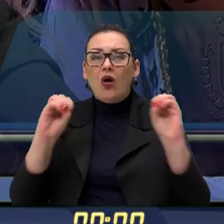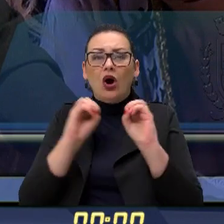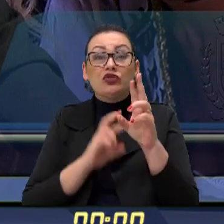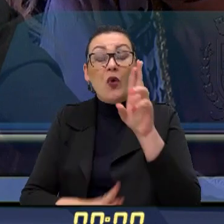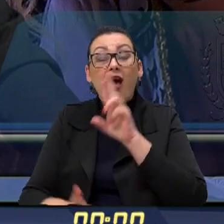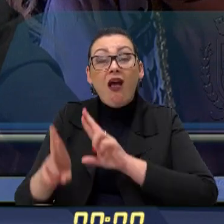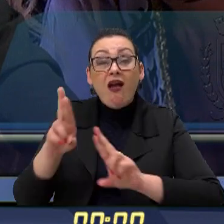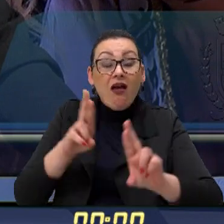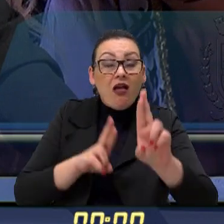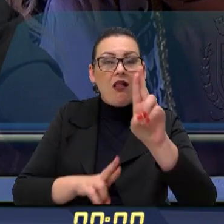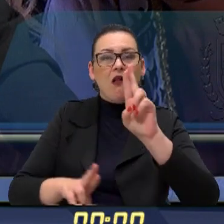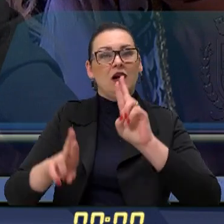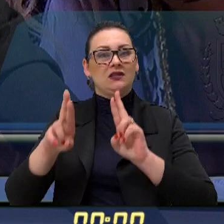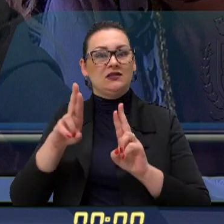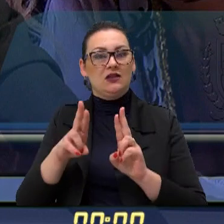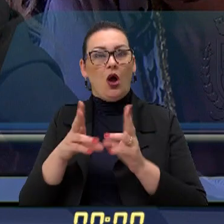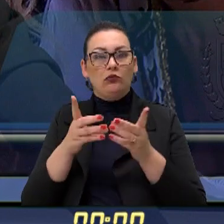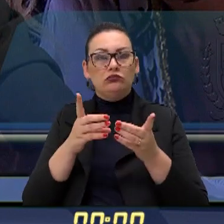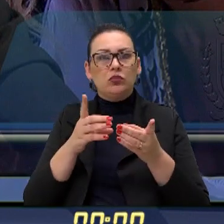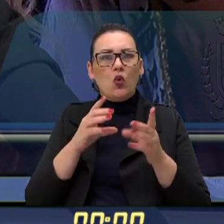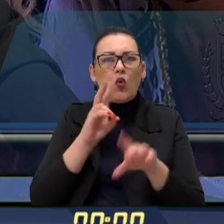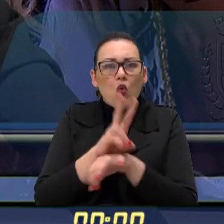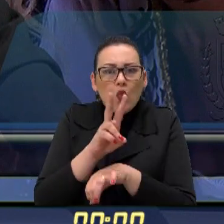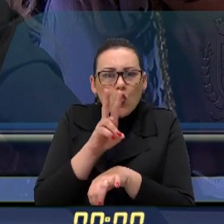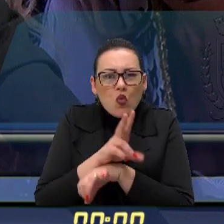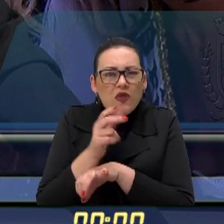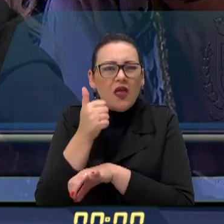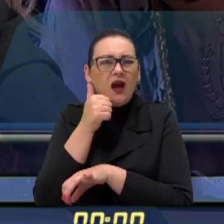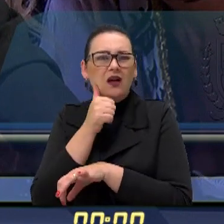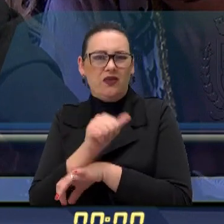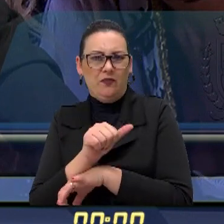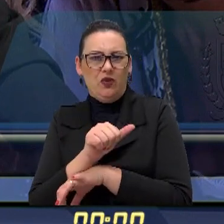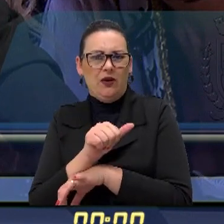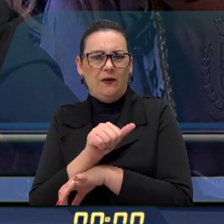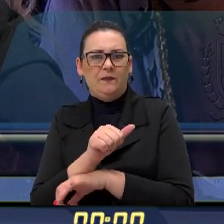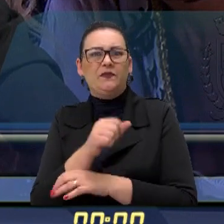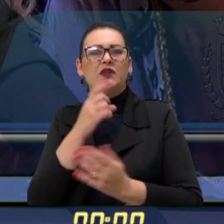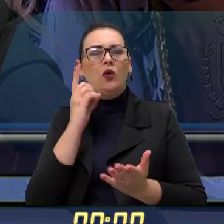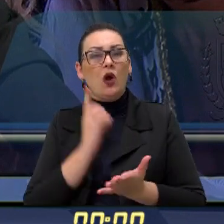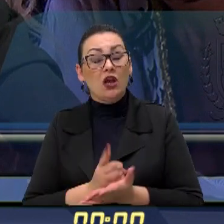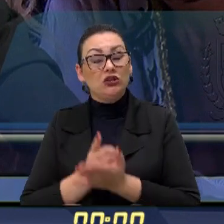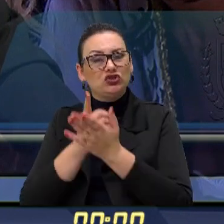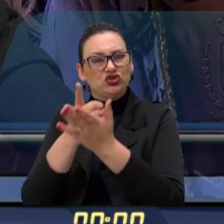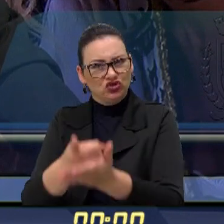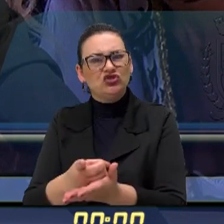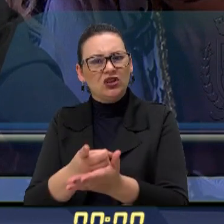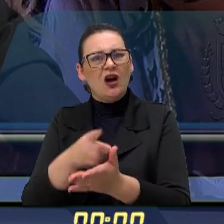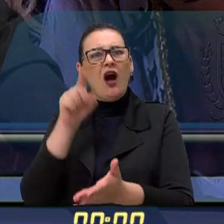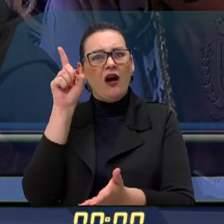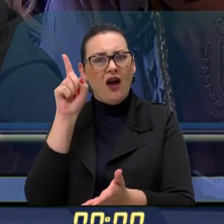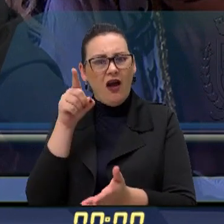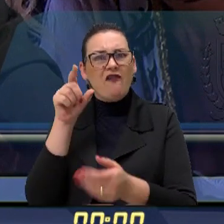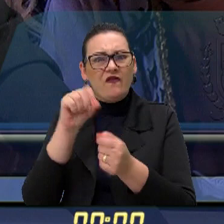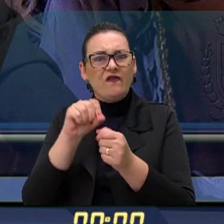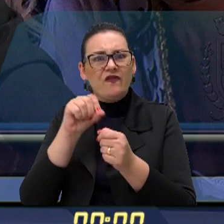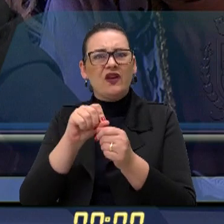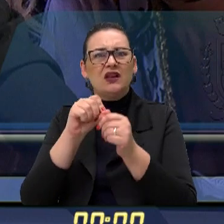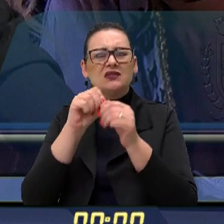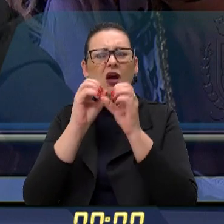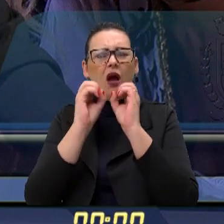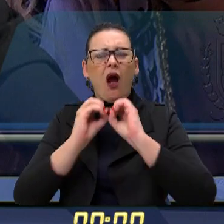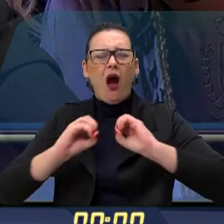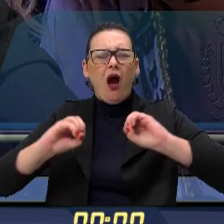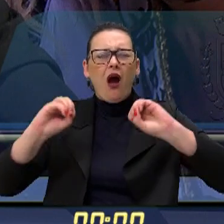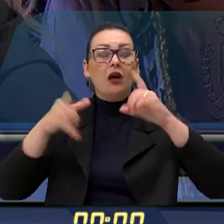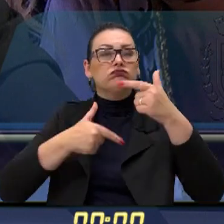excelente relação com a rede de proteção. Bancamos a indicação e ela fez um